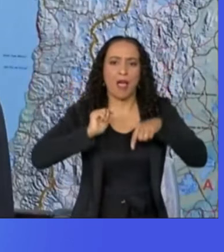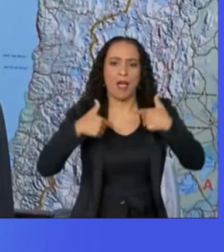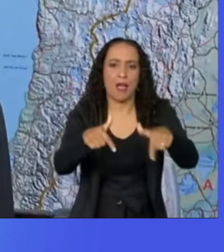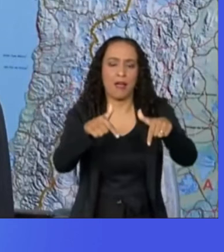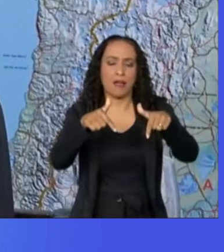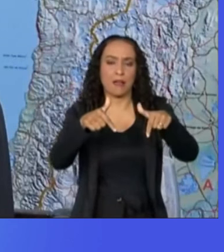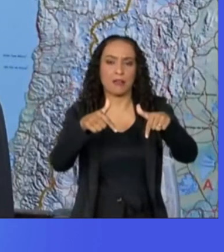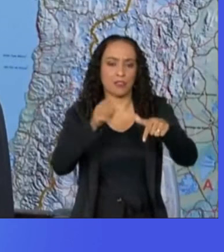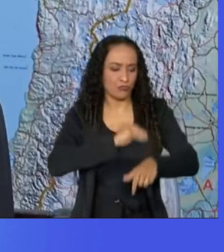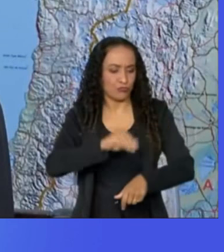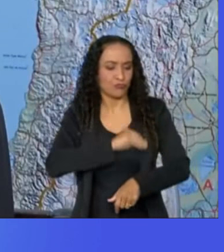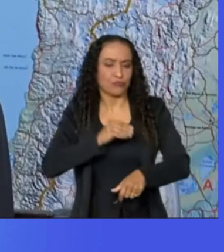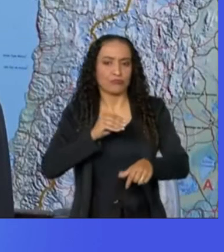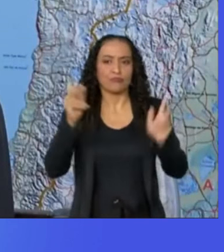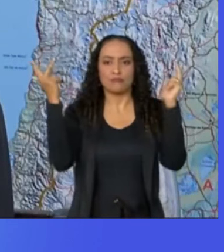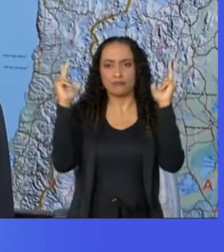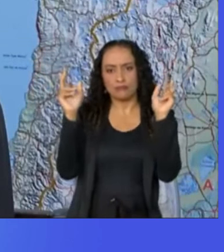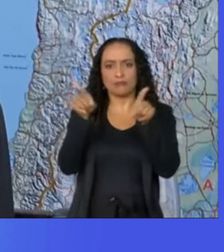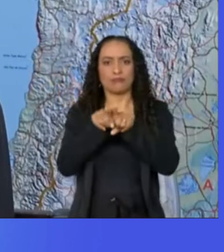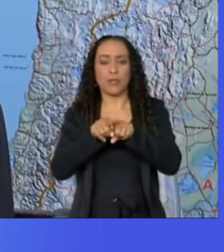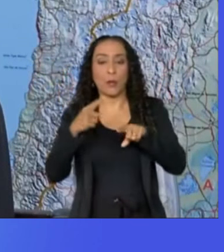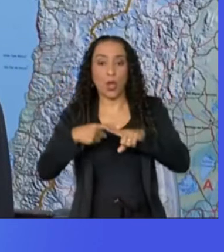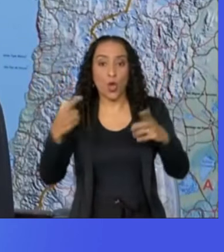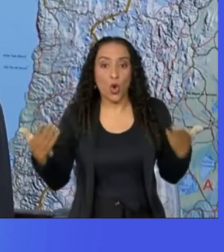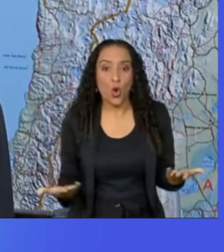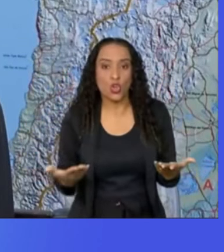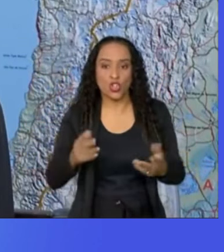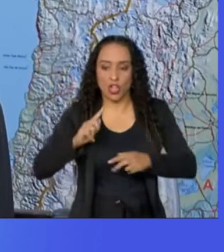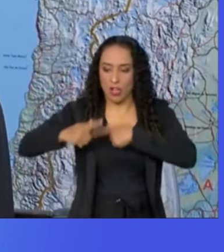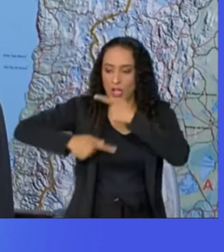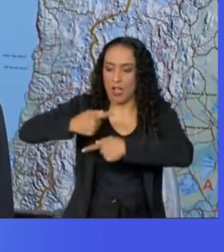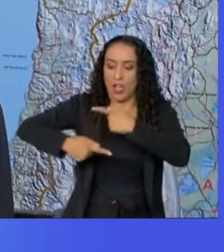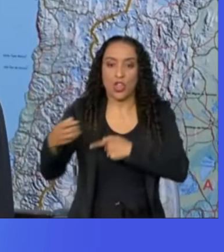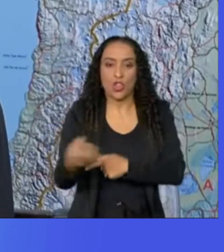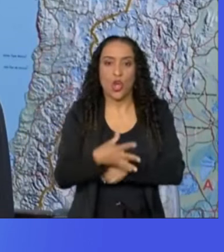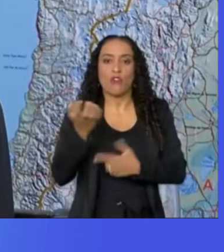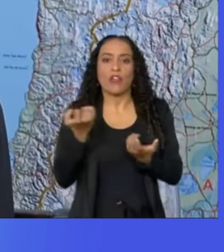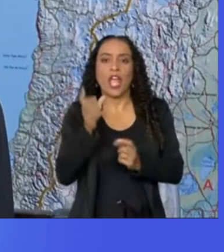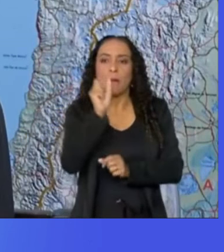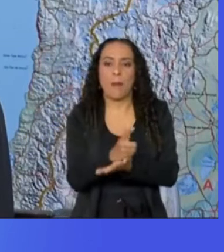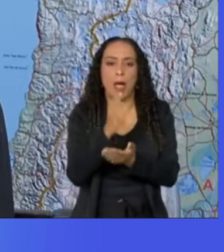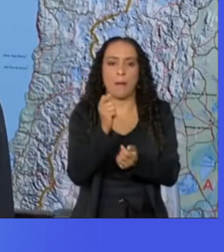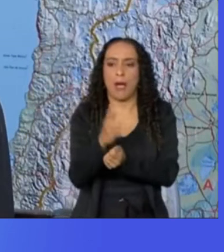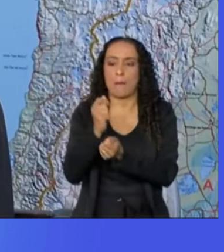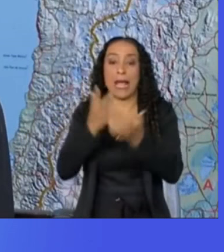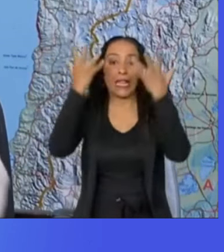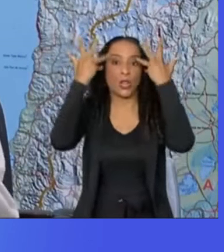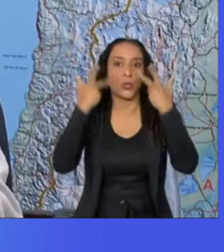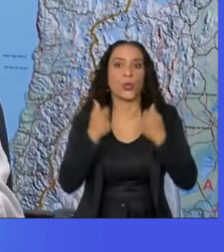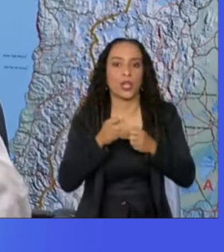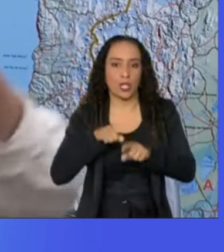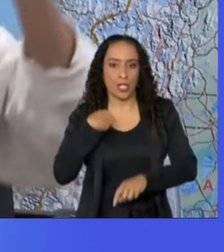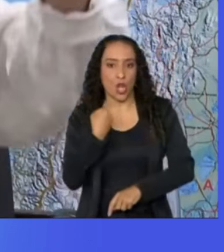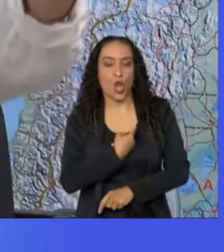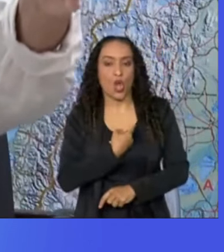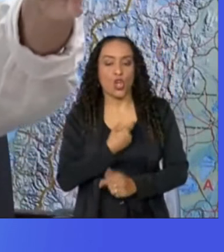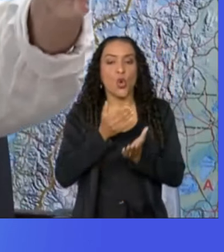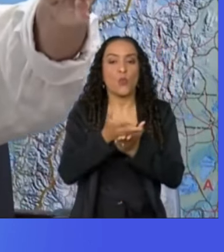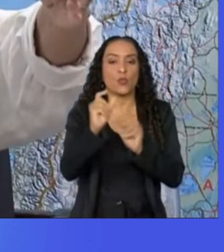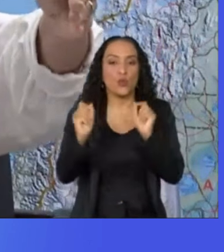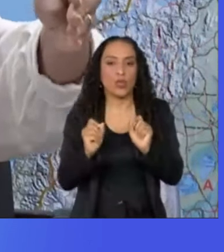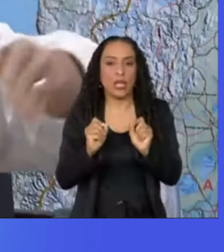renda entretenimento porque hoje as novas gerações querem consumir natureza e nós começamos a